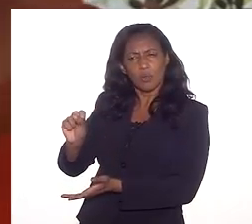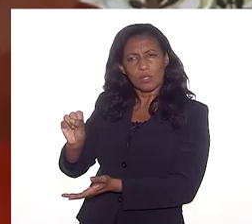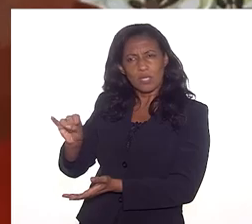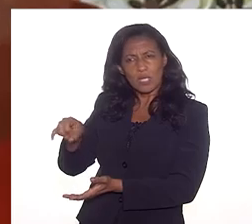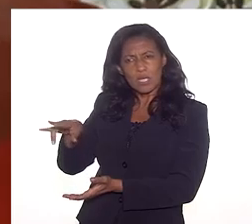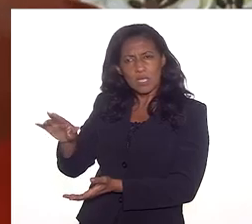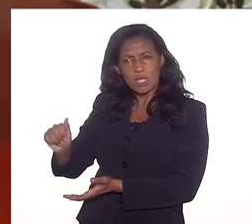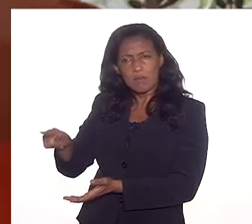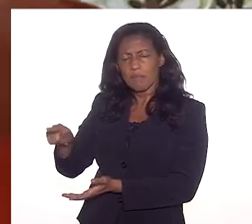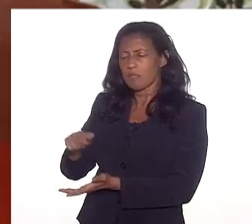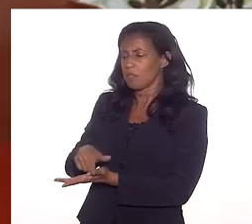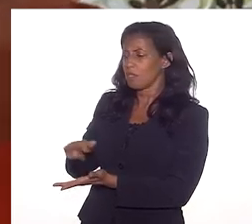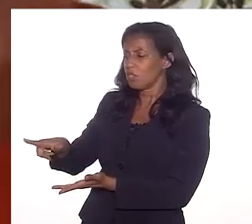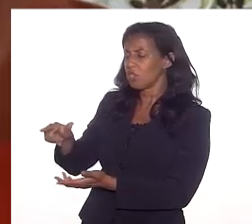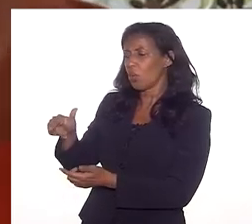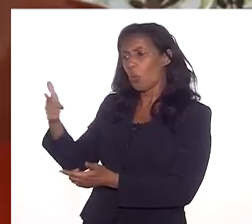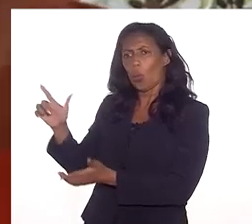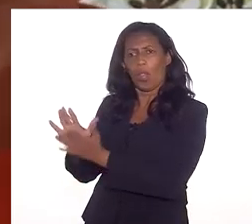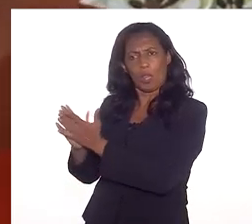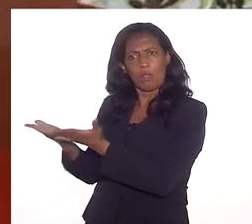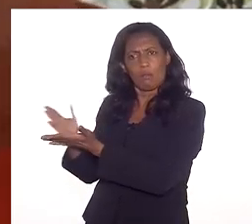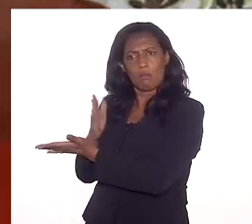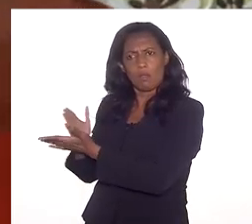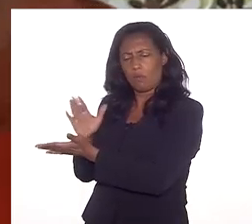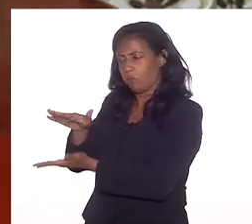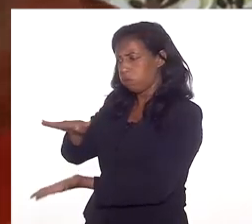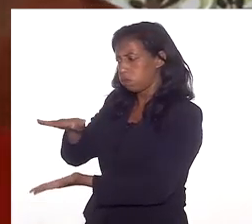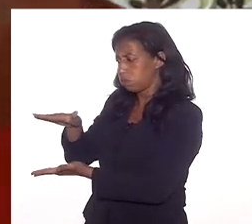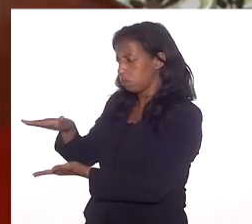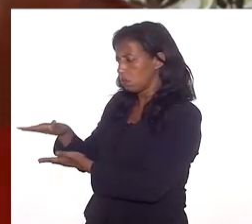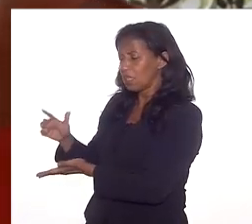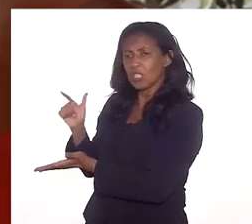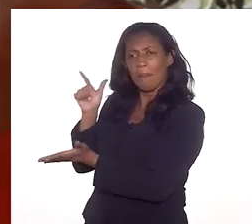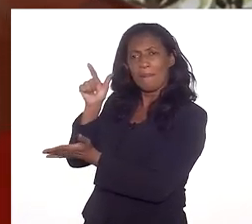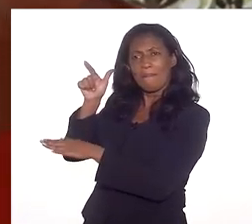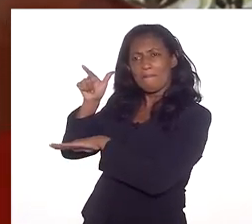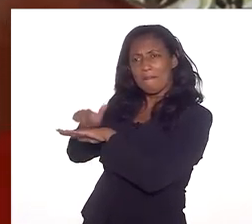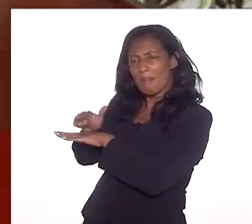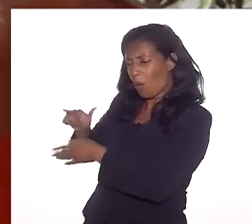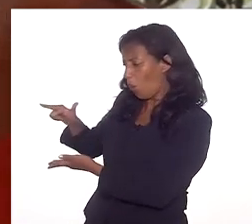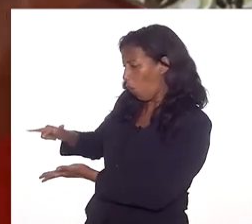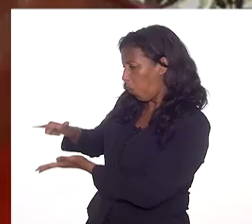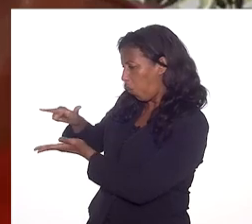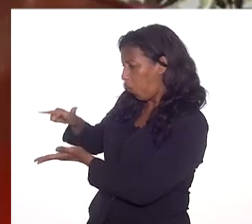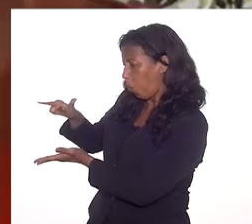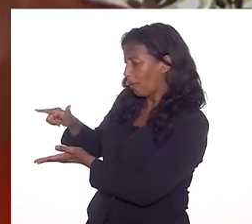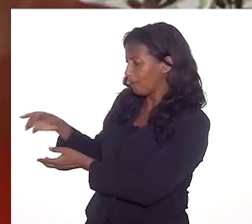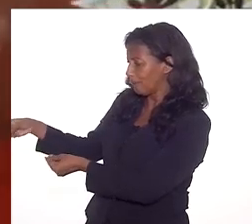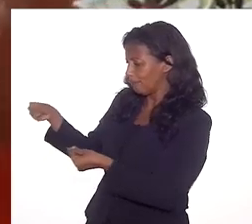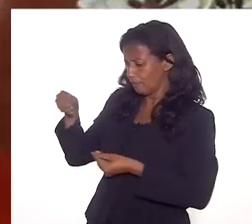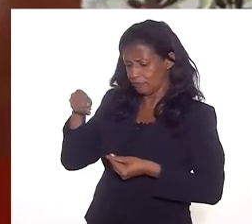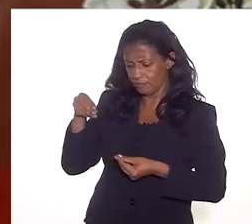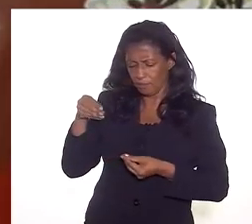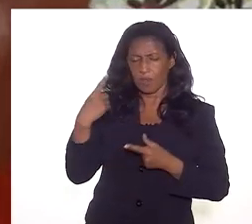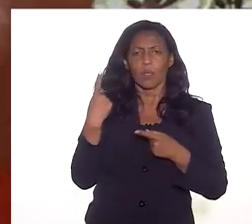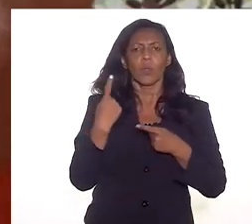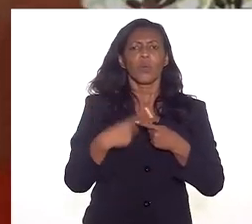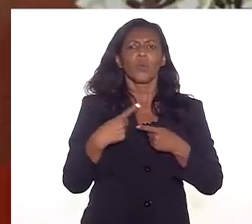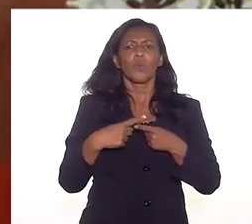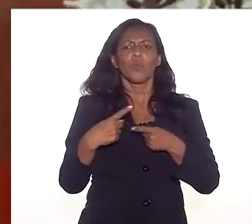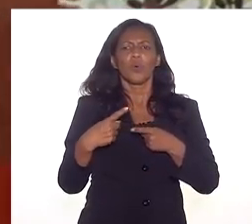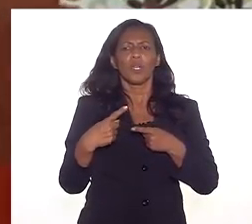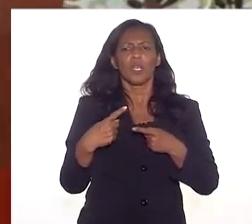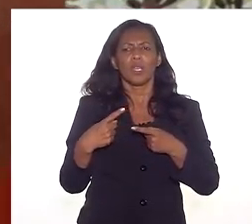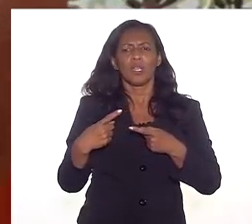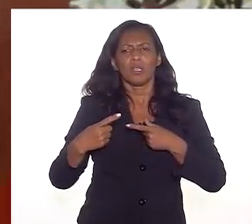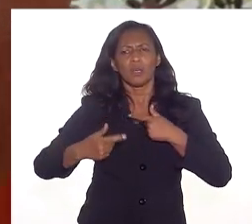Outros jornais de imprensa negra, vi alguns livros, e tinha um panfleto escrito assim, por que